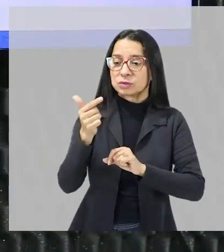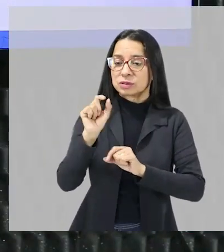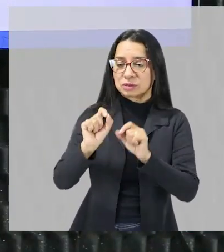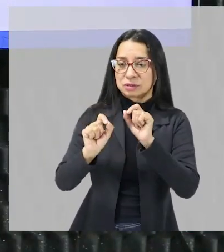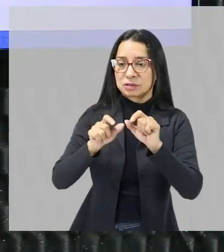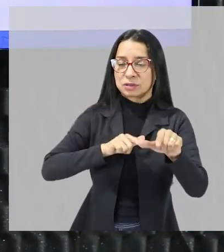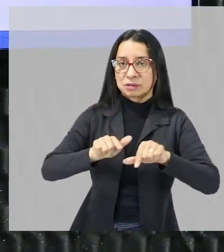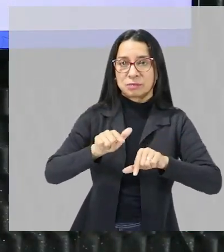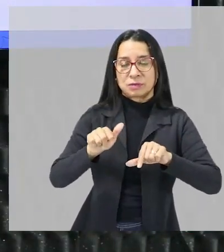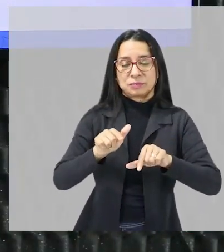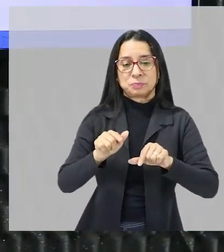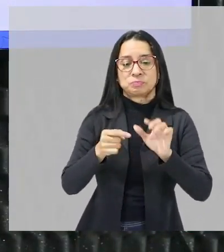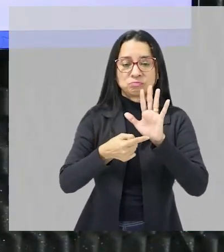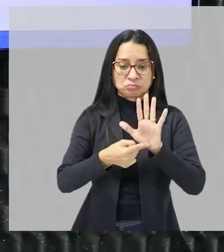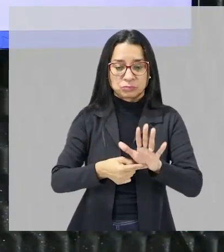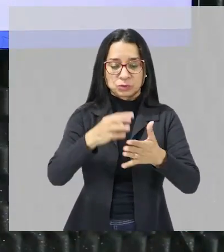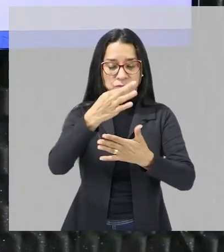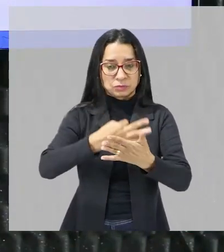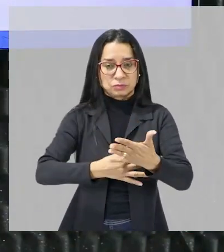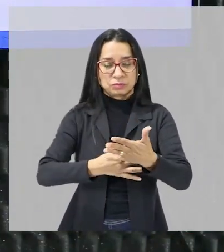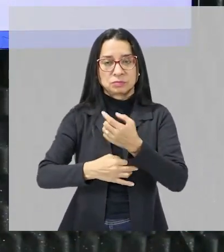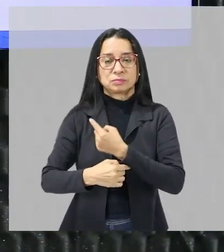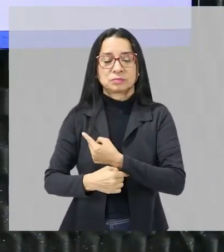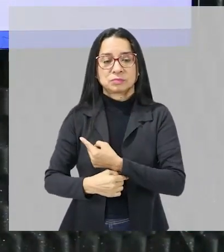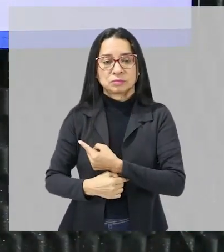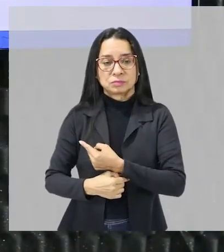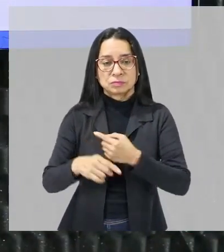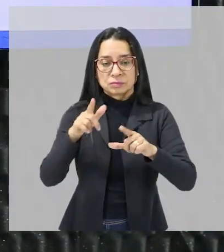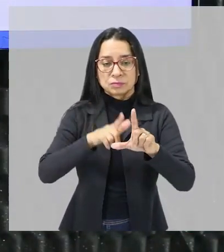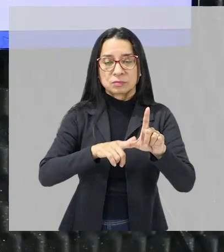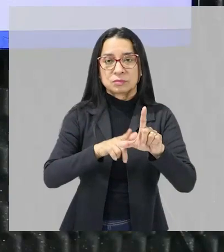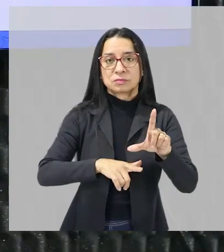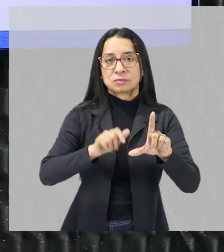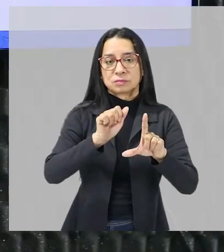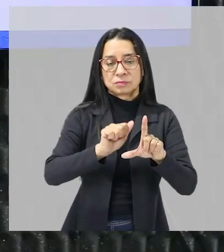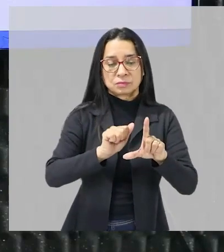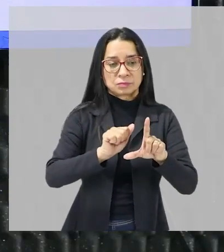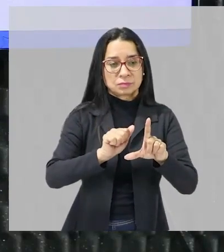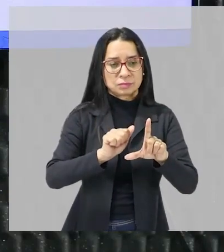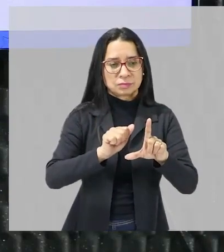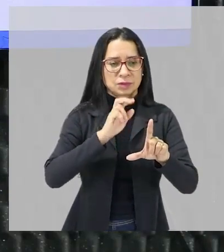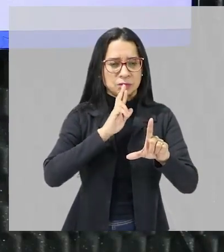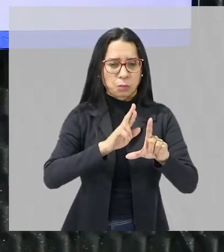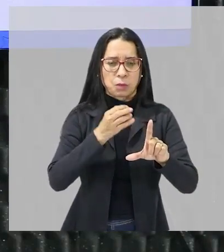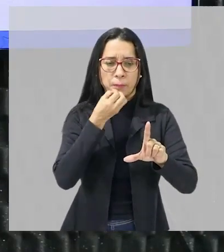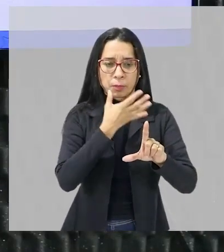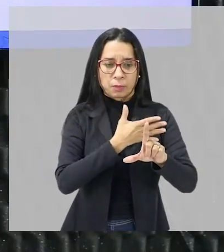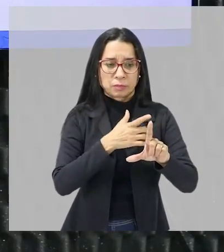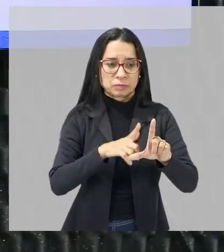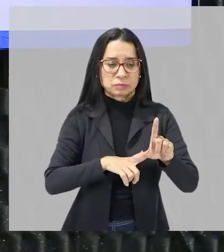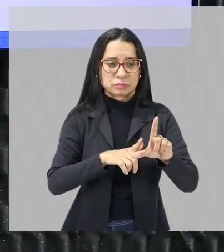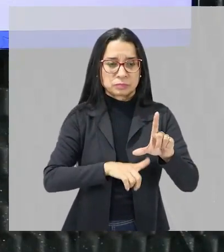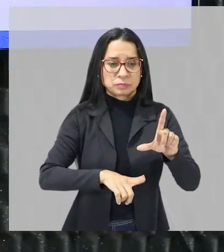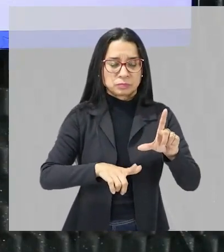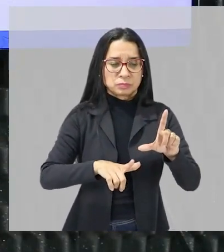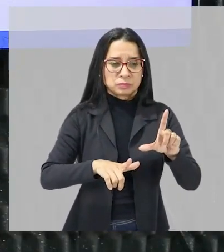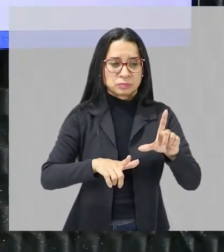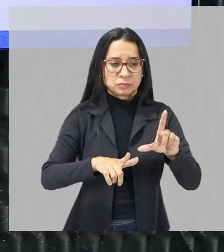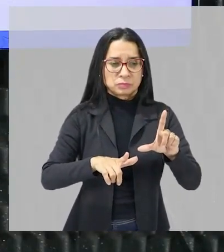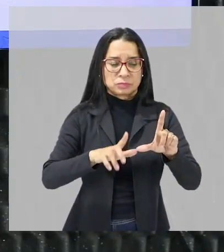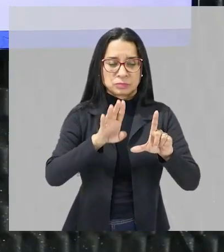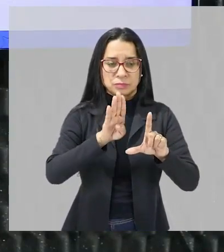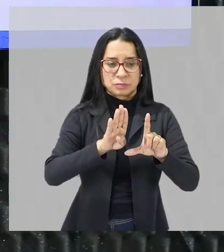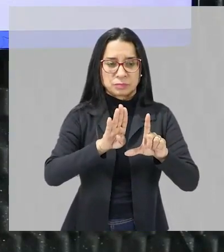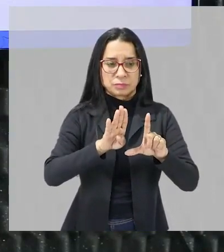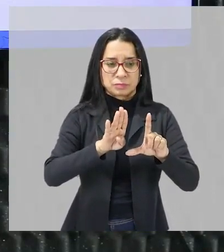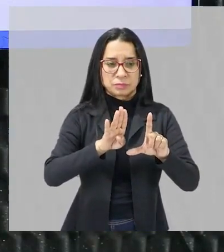que diz o texto, né, em determinadas circunstâncias. Então a letra A, por enquanto, é uma opção boa. Ela enfraquece o direito de nascimento? Como